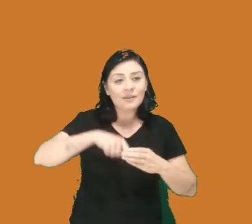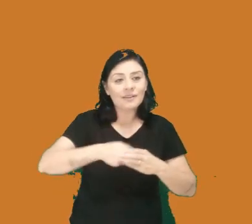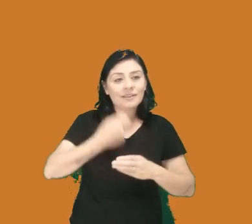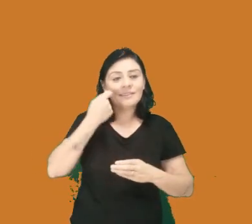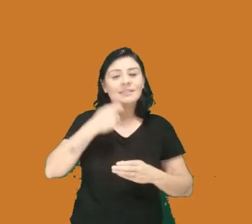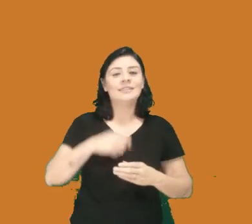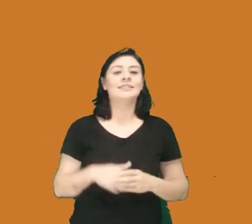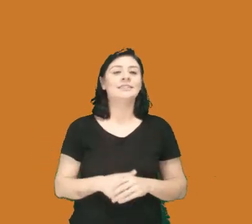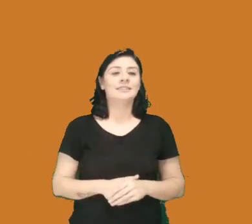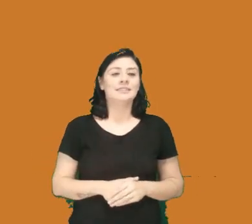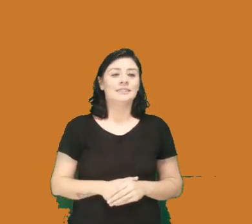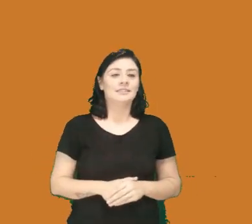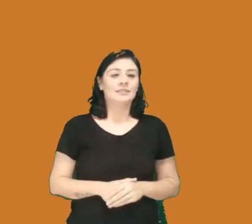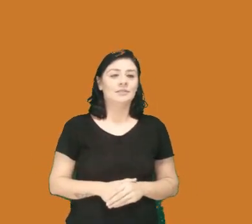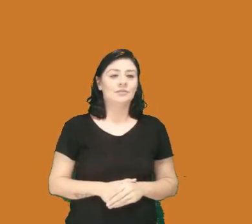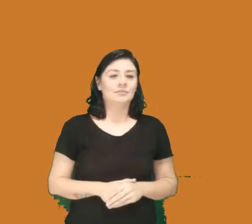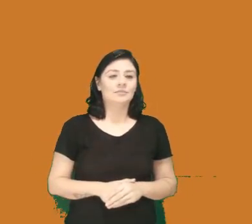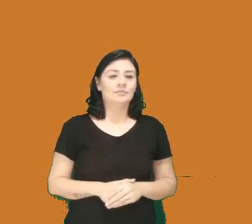Culi.